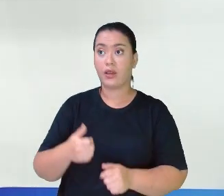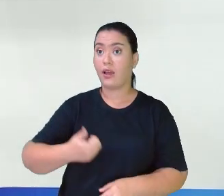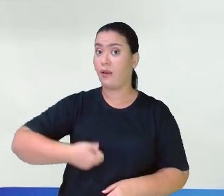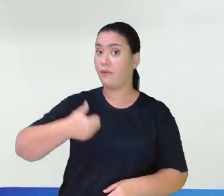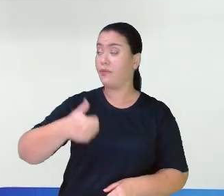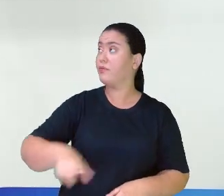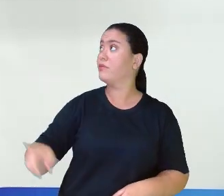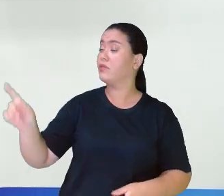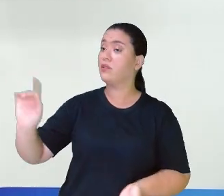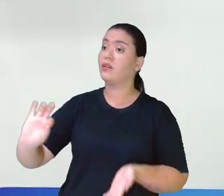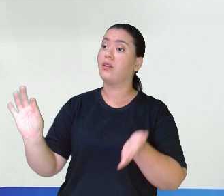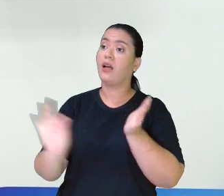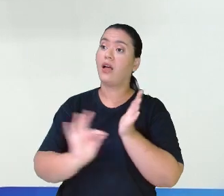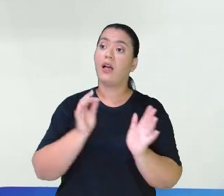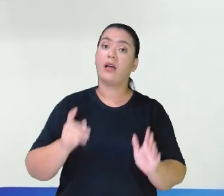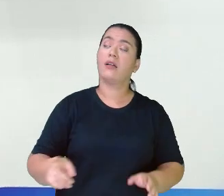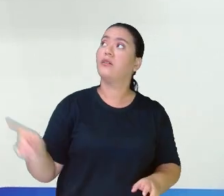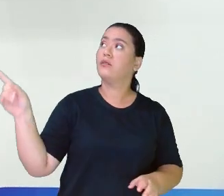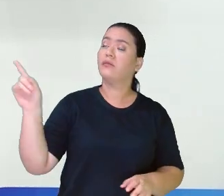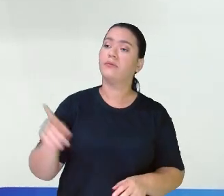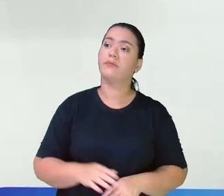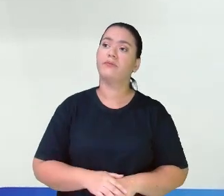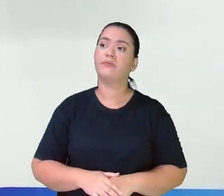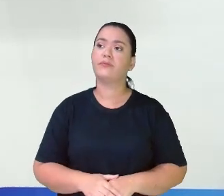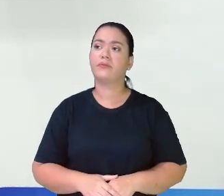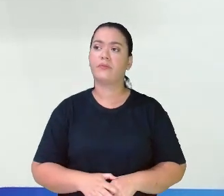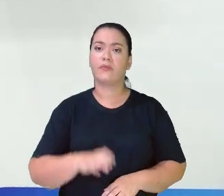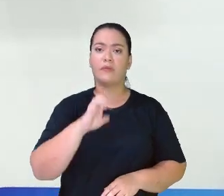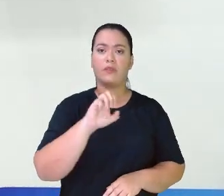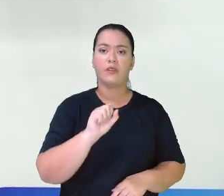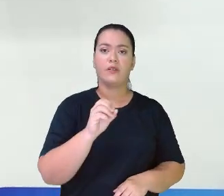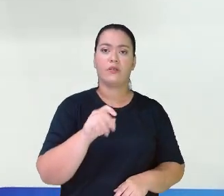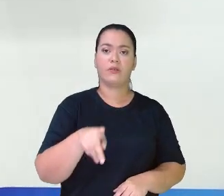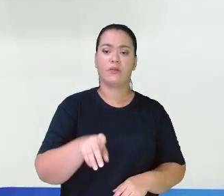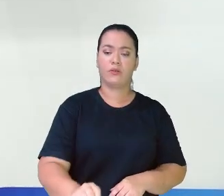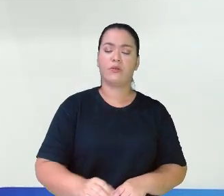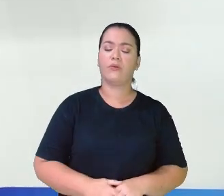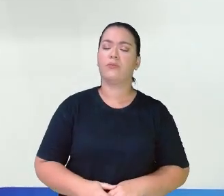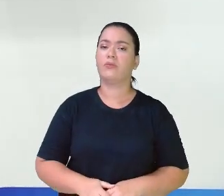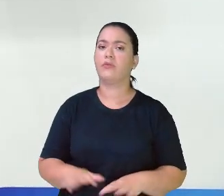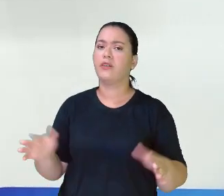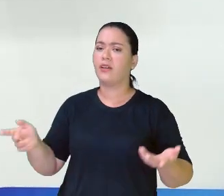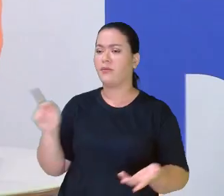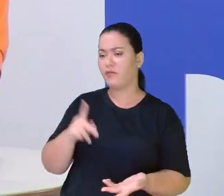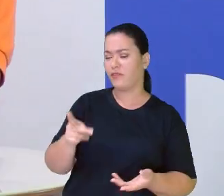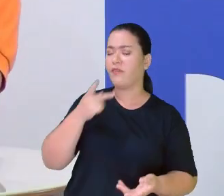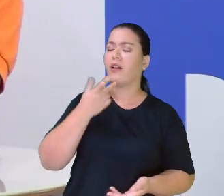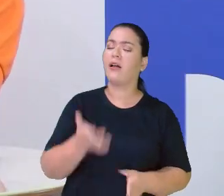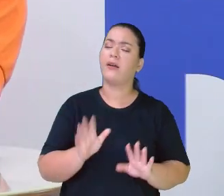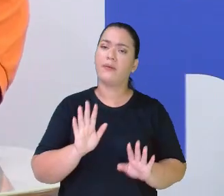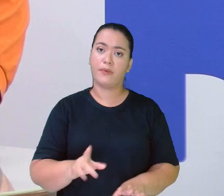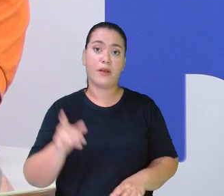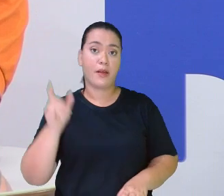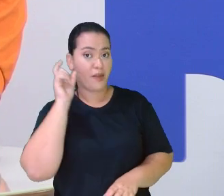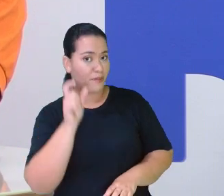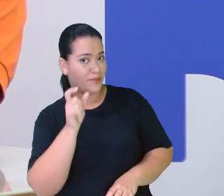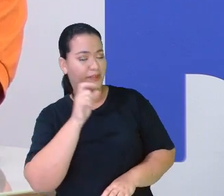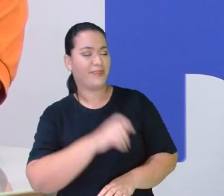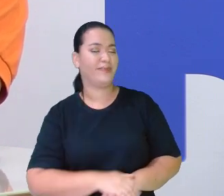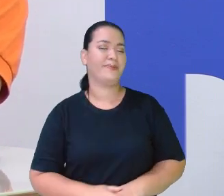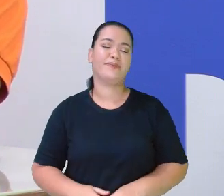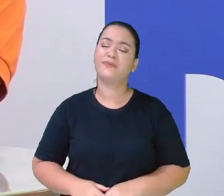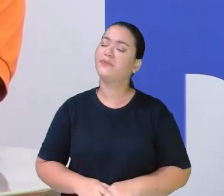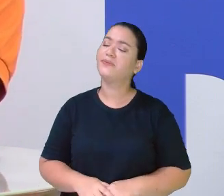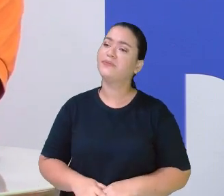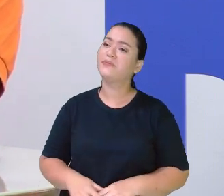nós vamos ler, quem escreveu foi Esopo. E aí, professora, tem alguma coisa? Tem uma observação. Fale, por